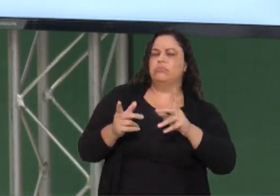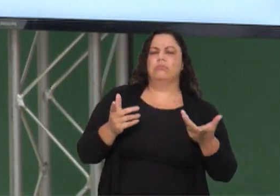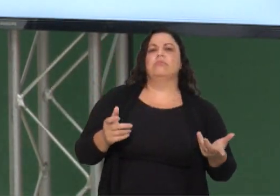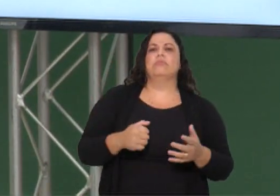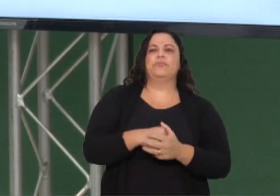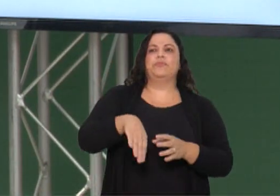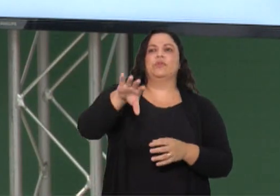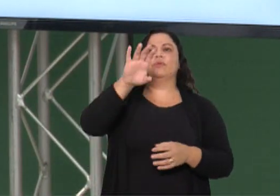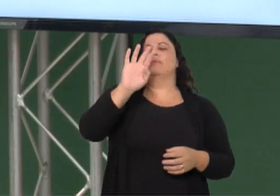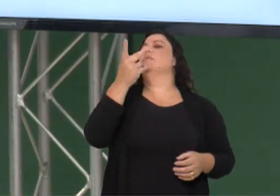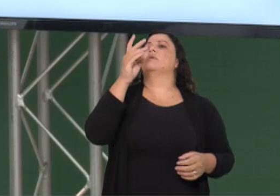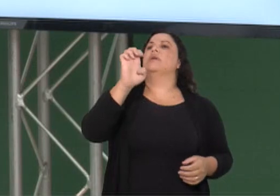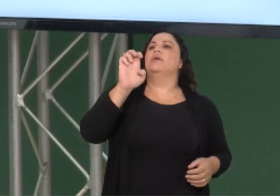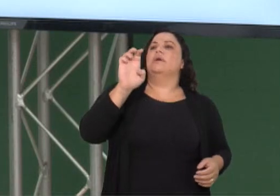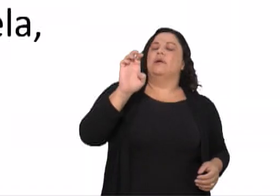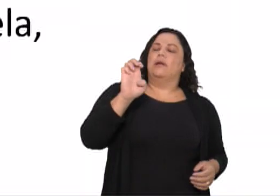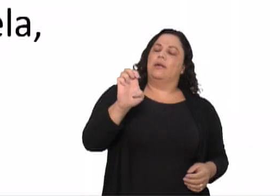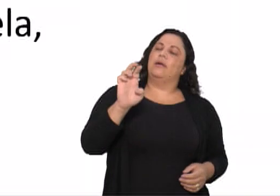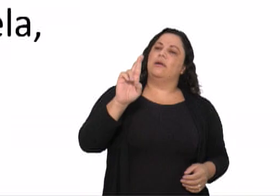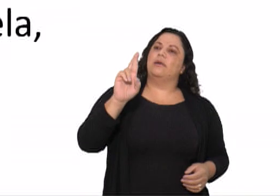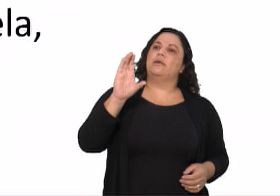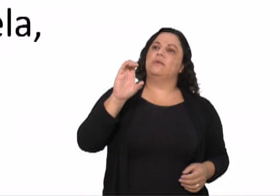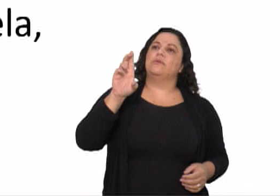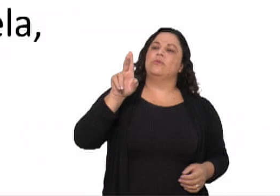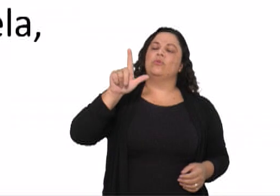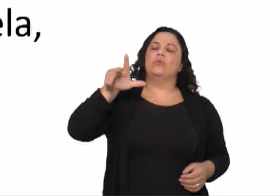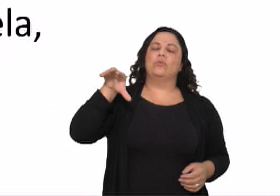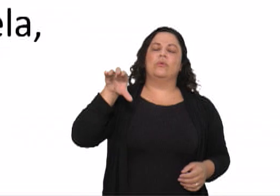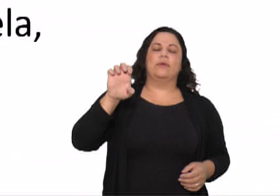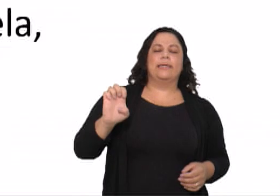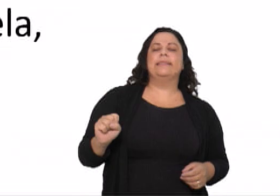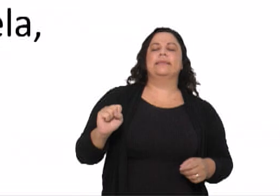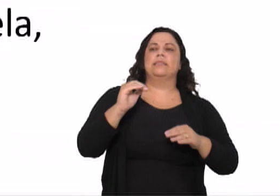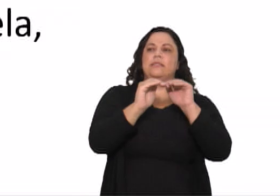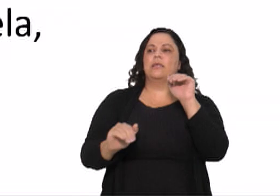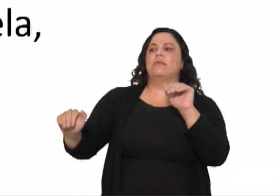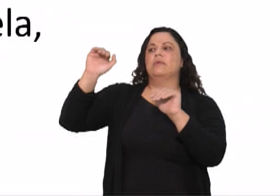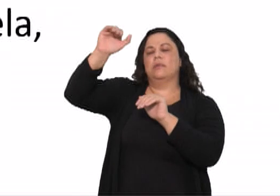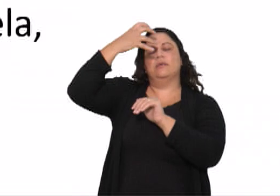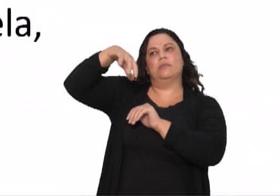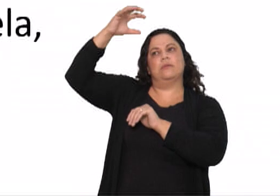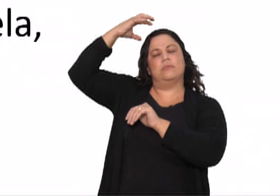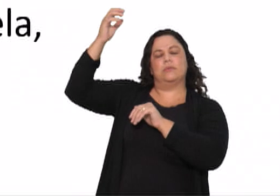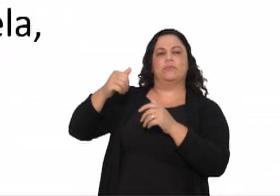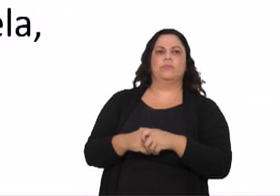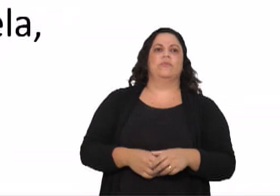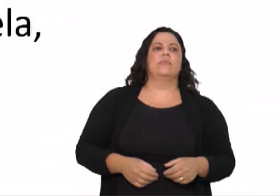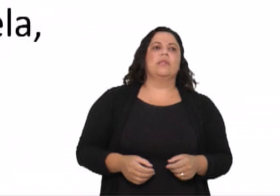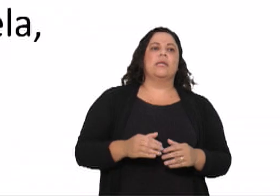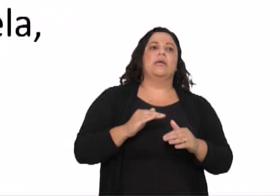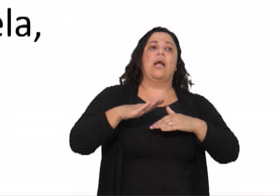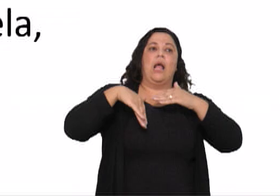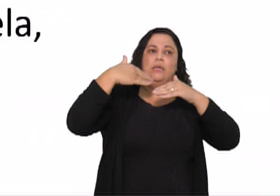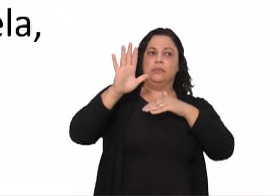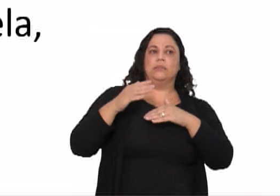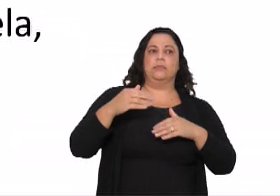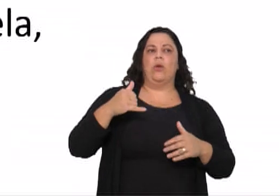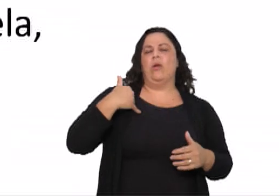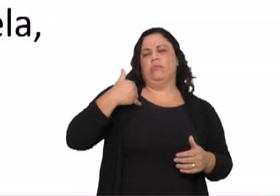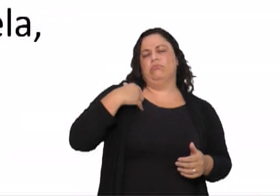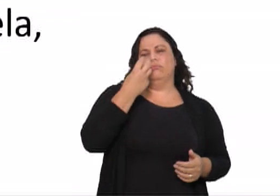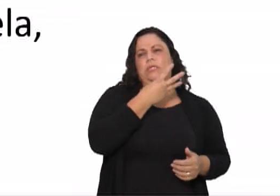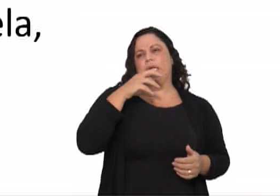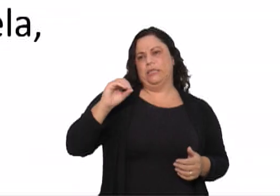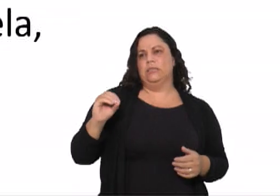reis. Nós tínhamos a assembleia de guerreiros. A partir de 30 anos, todos os guerreiros podiam participar e tinham voz, entre